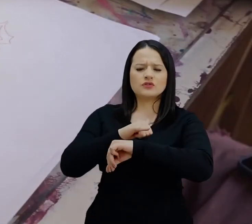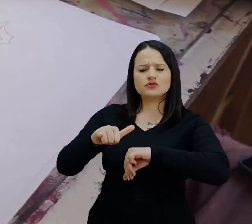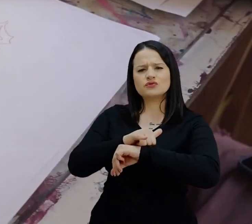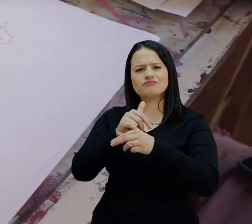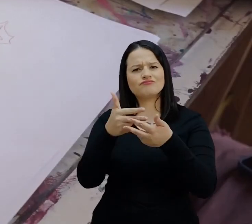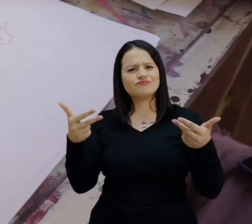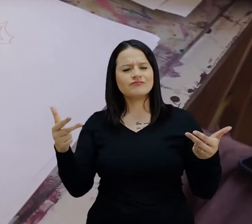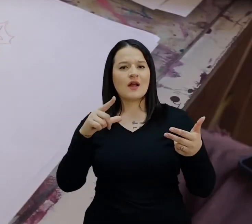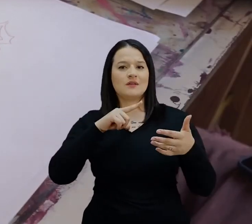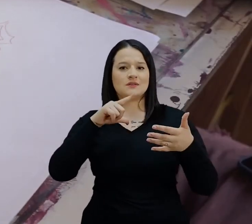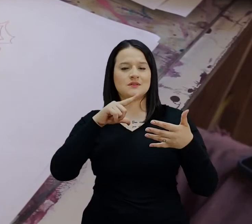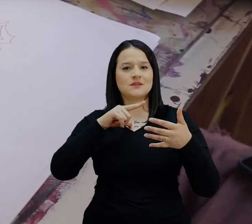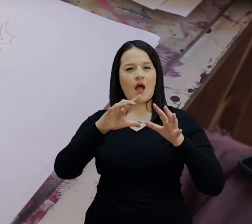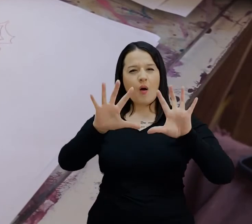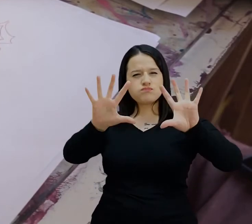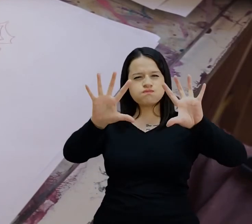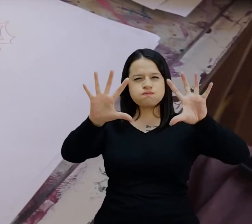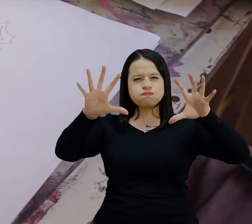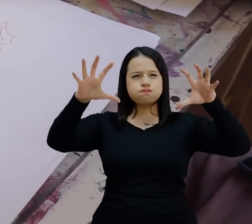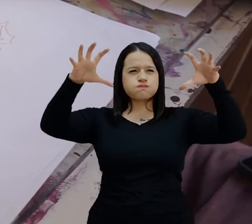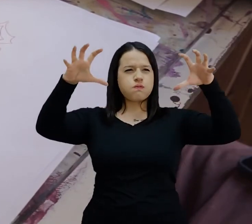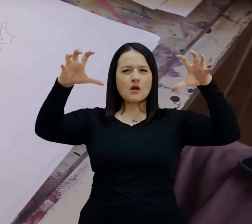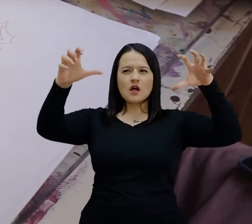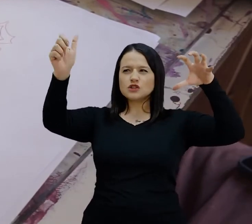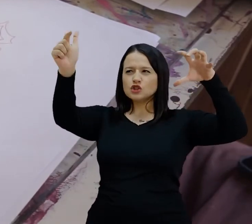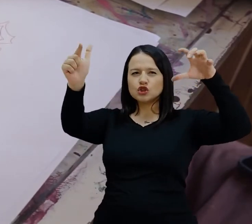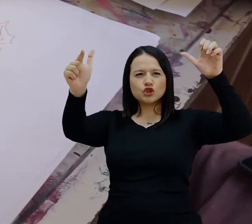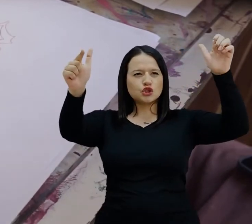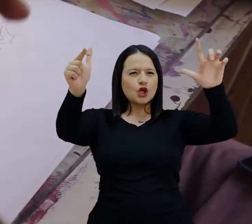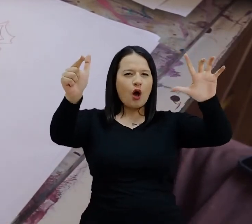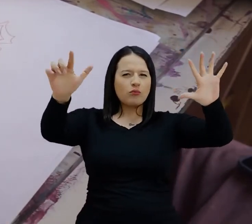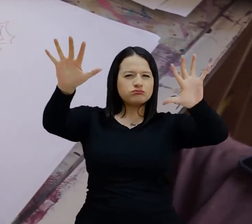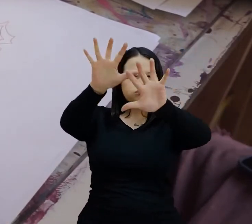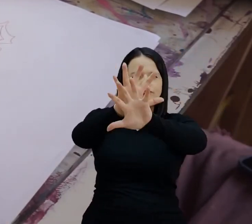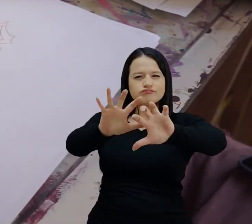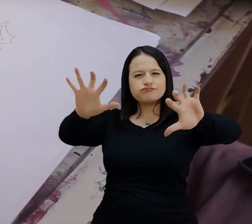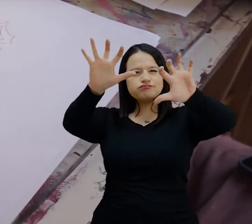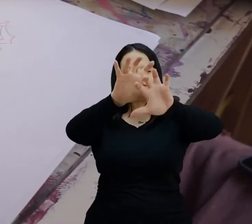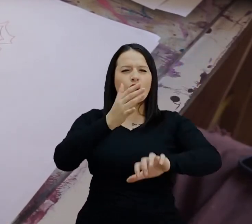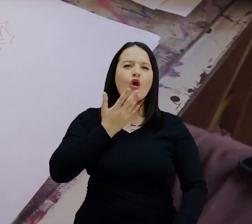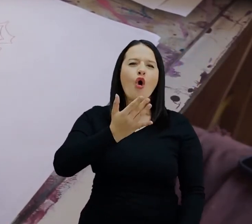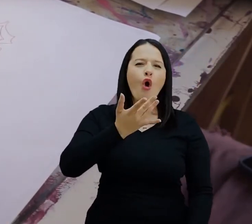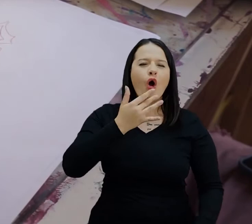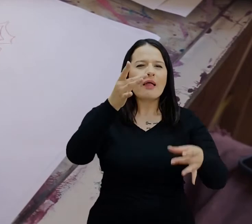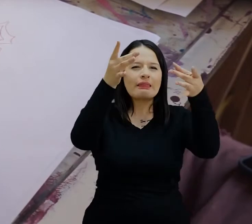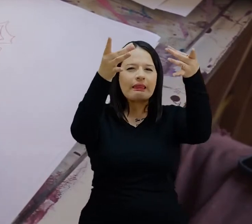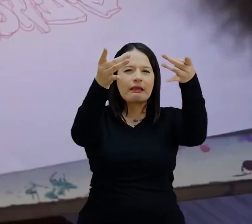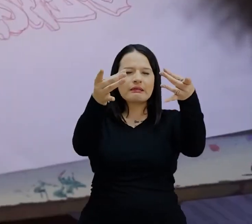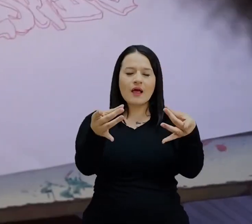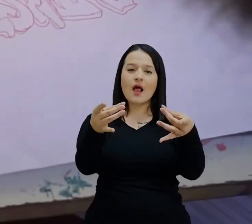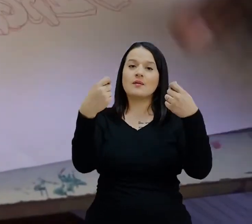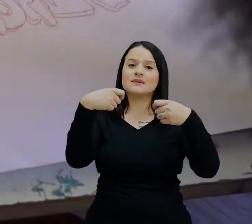Aí os style também tem um pouco, coloca volume, coloca sombra. Eles são feitos com muito mais elementos, muito mais